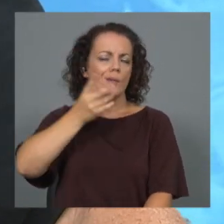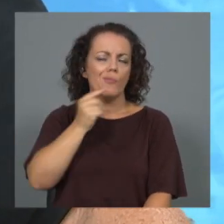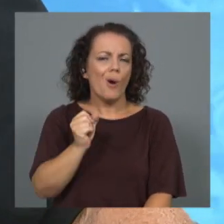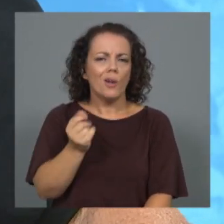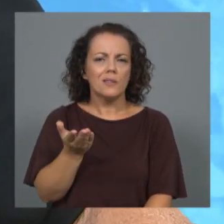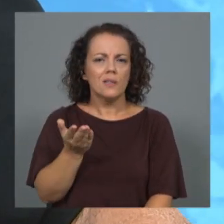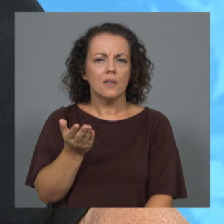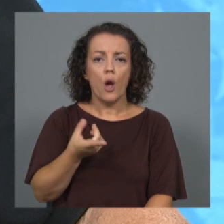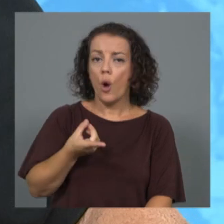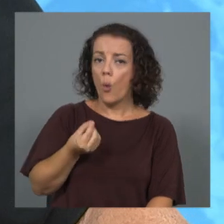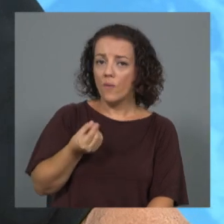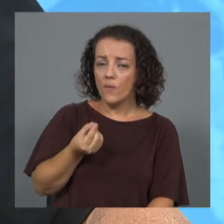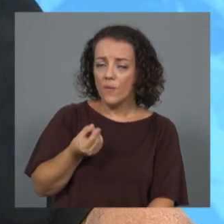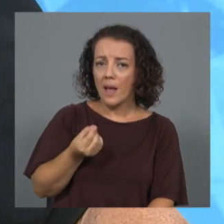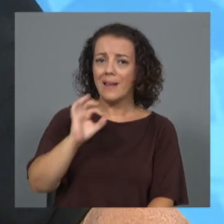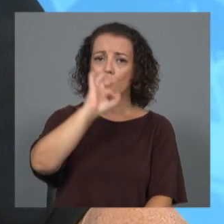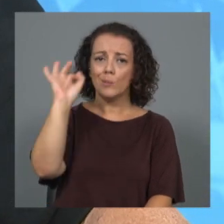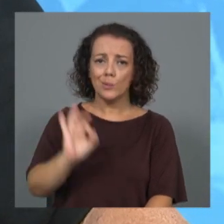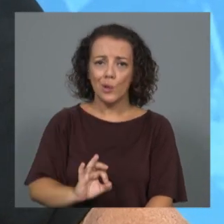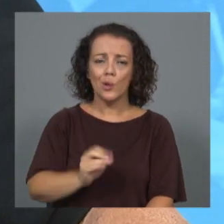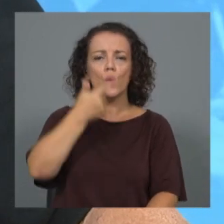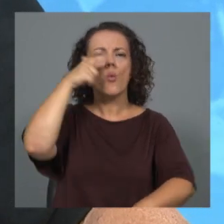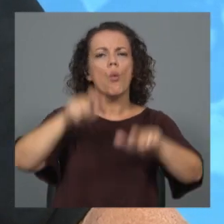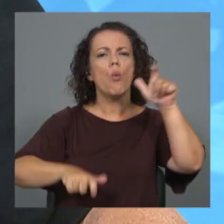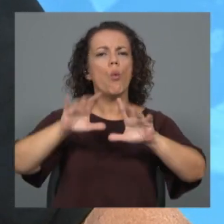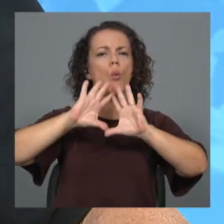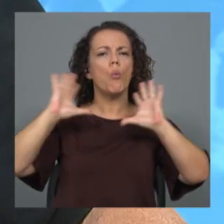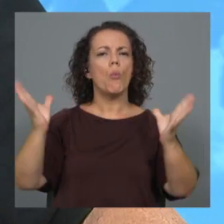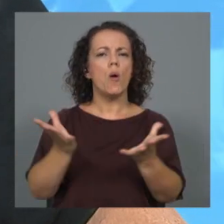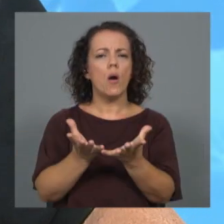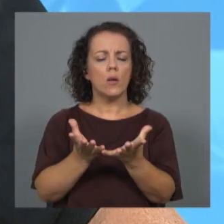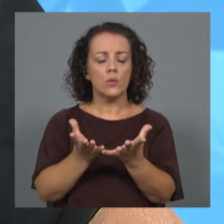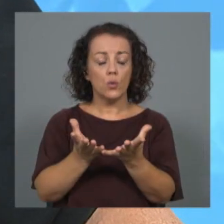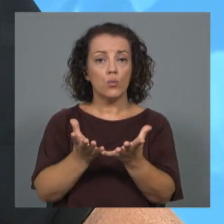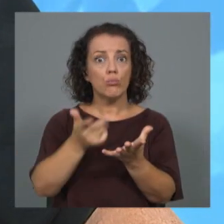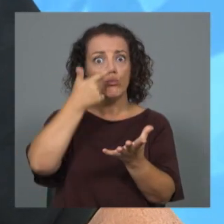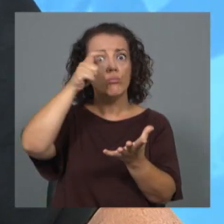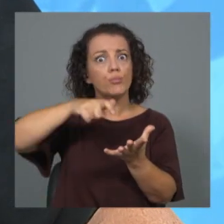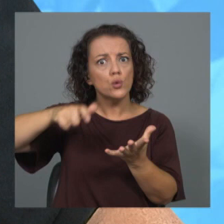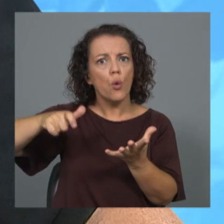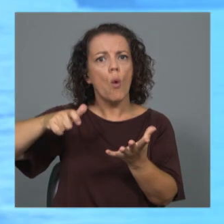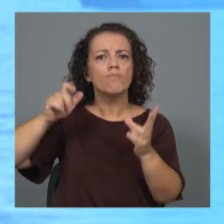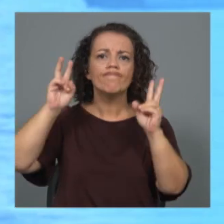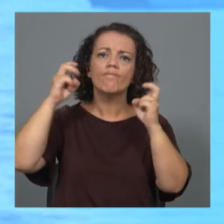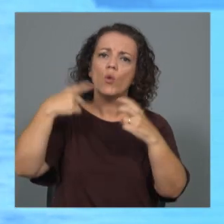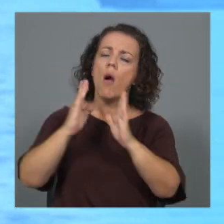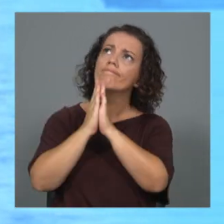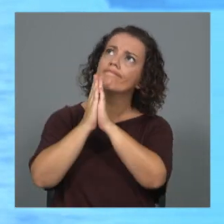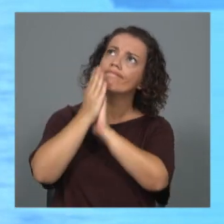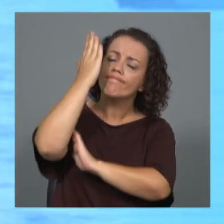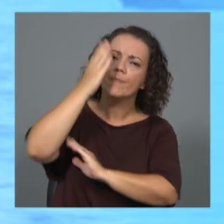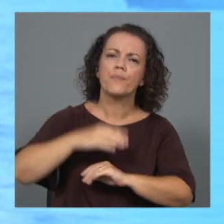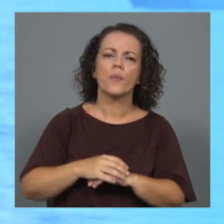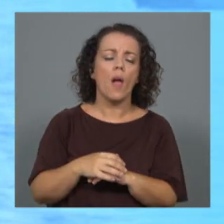mais de 90% da humanidade são pessoas crentes religiosas. O ateísmo